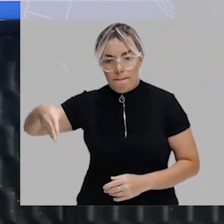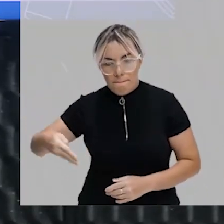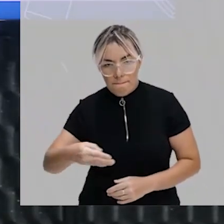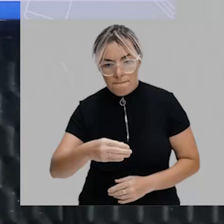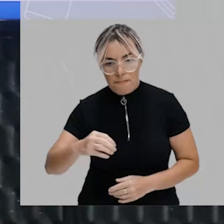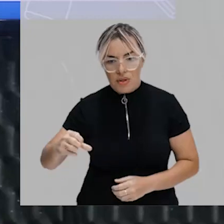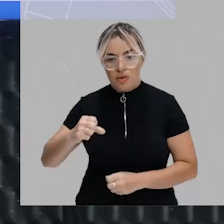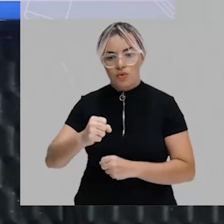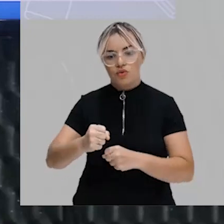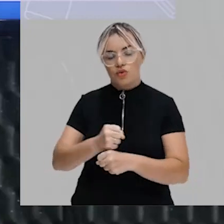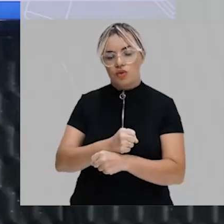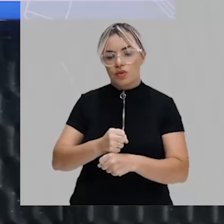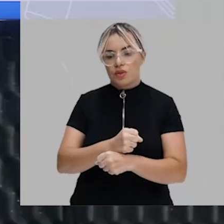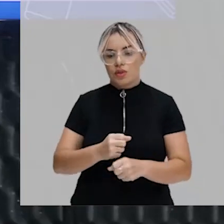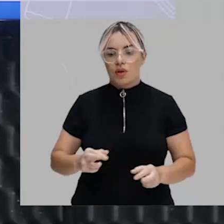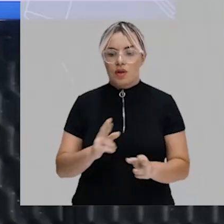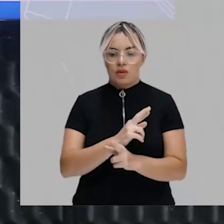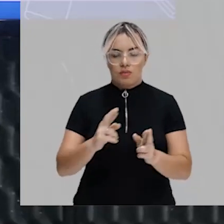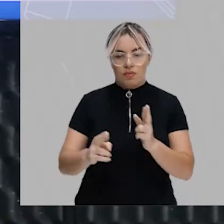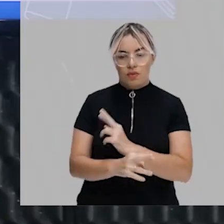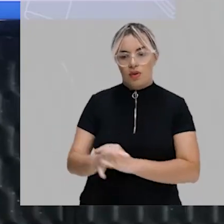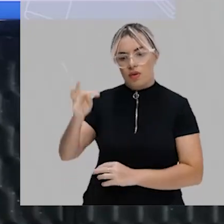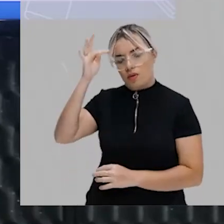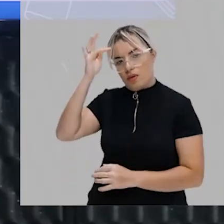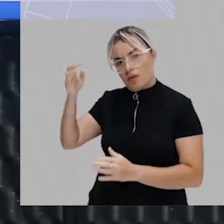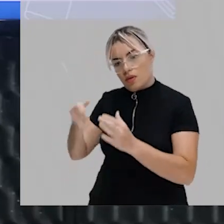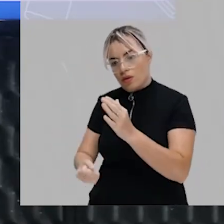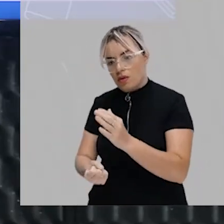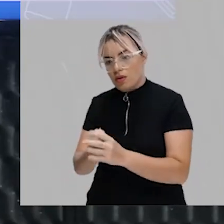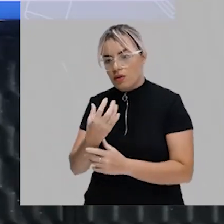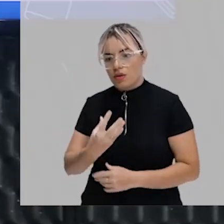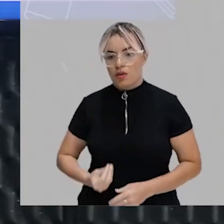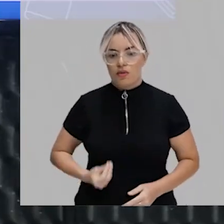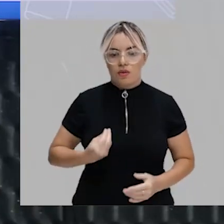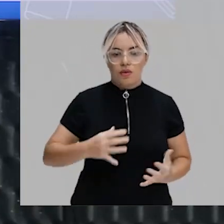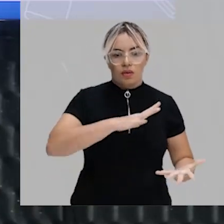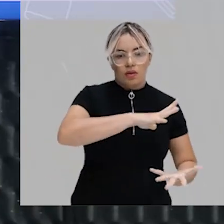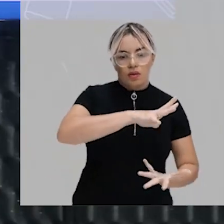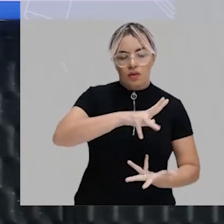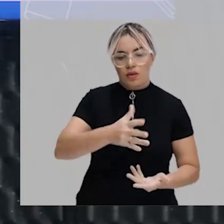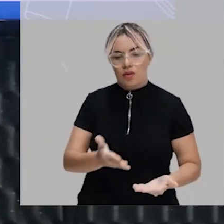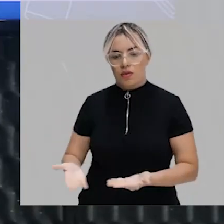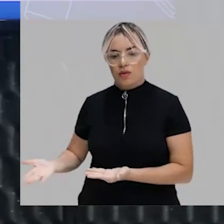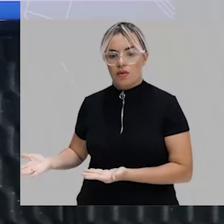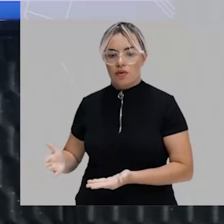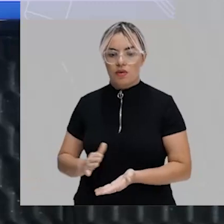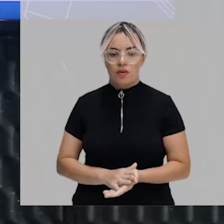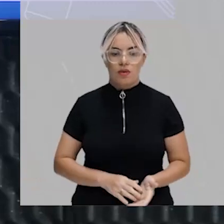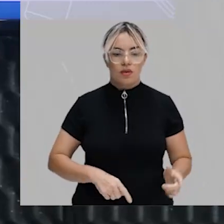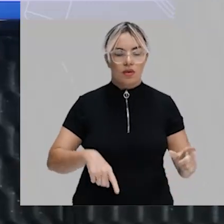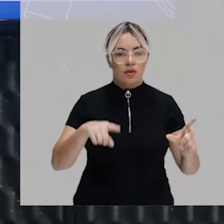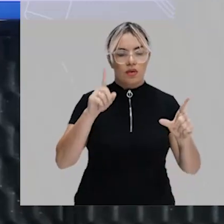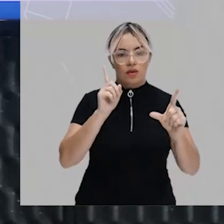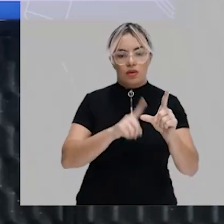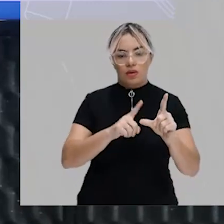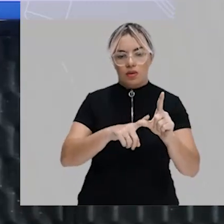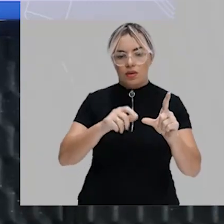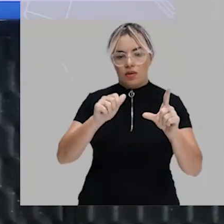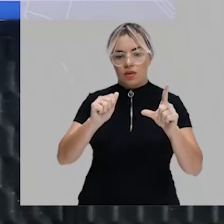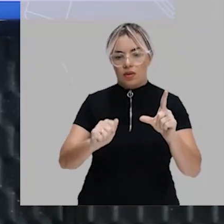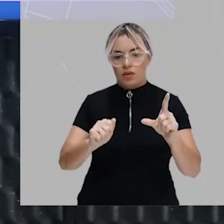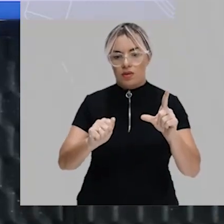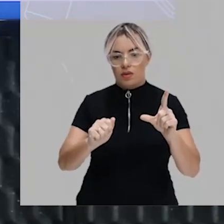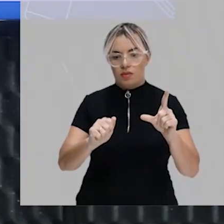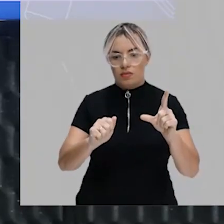Em relação às teorias sobre a origem da vida na Terra, é correto afirmar que, novamente, olha aqui a